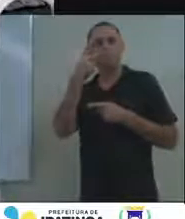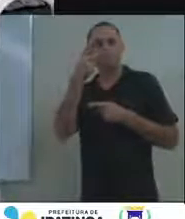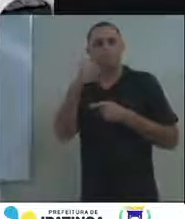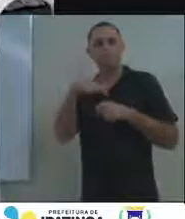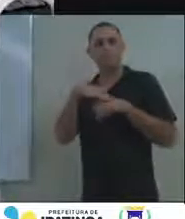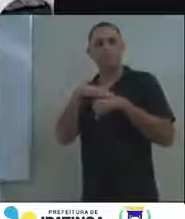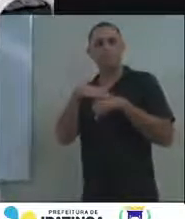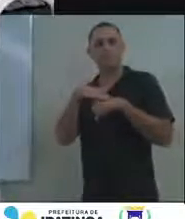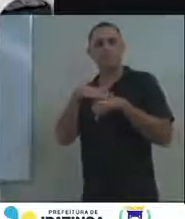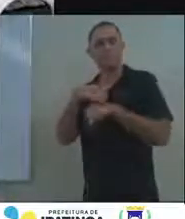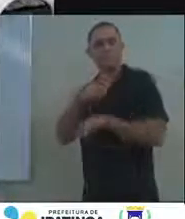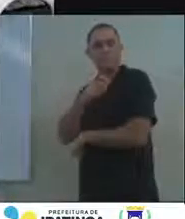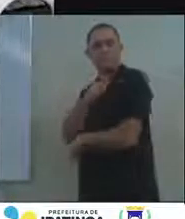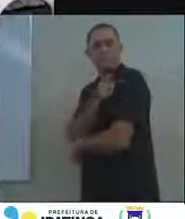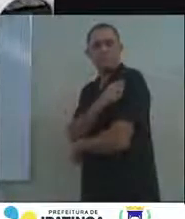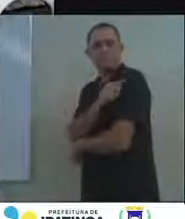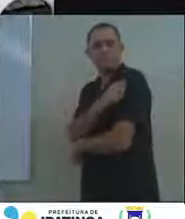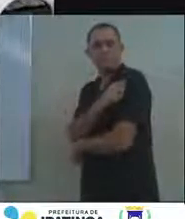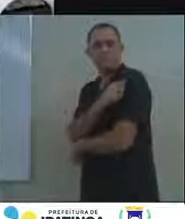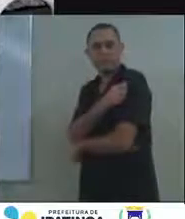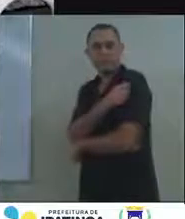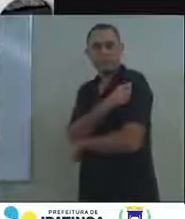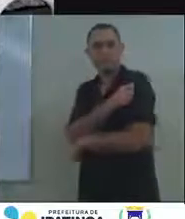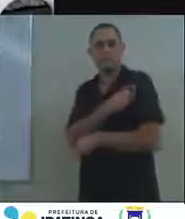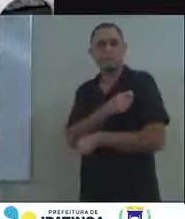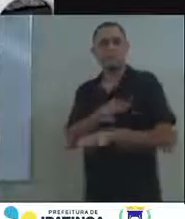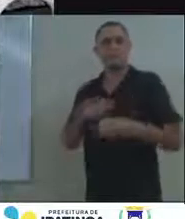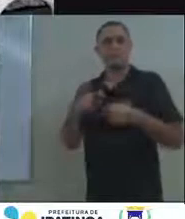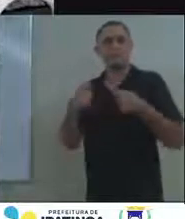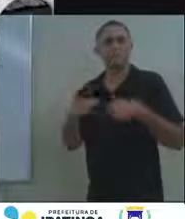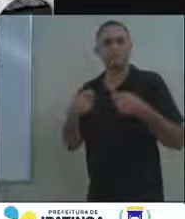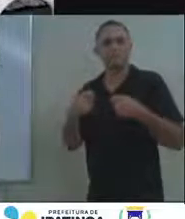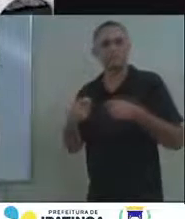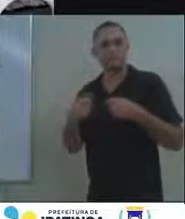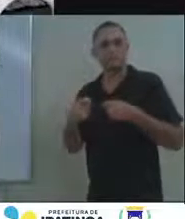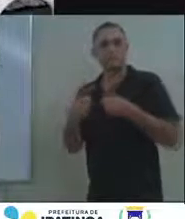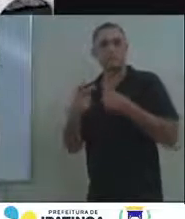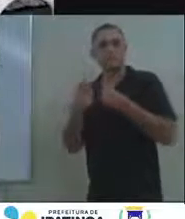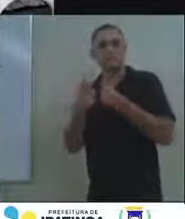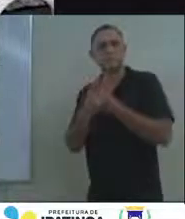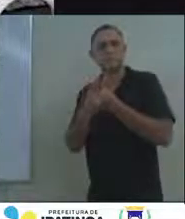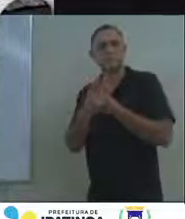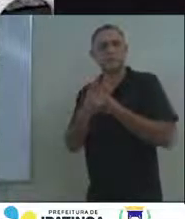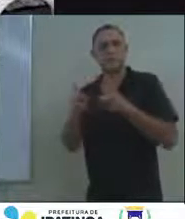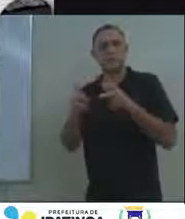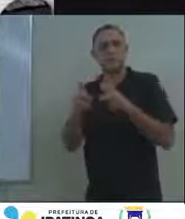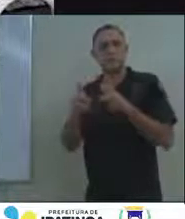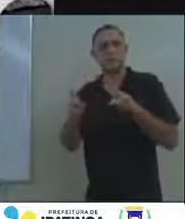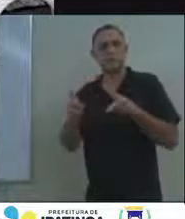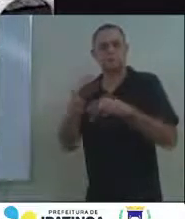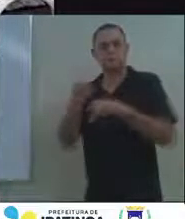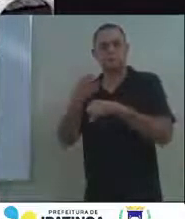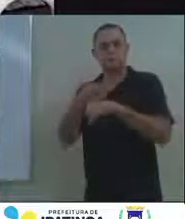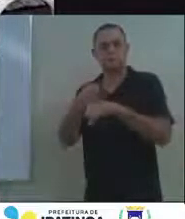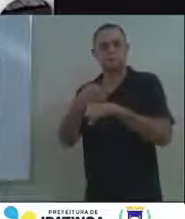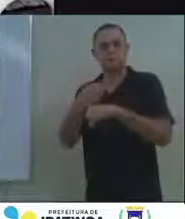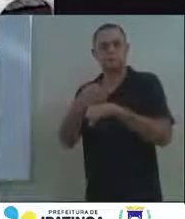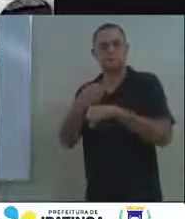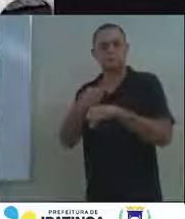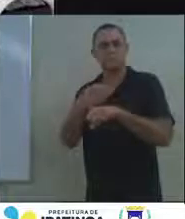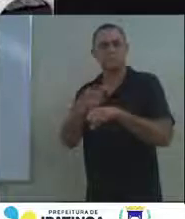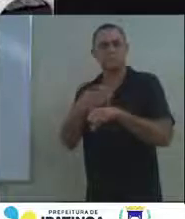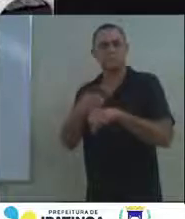gente, por que que quase 2/3 dos professores têm problema de voz? Porque por mais que